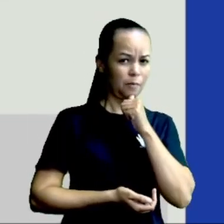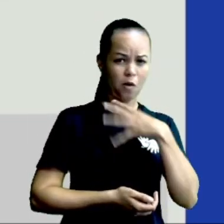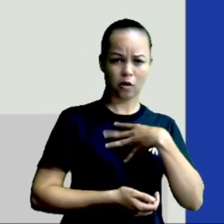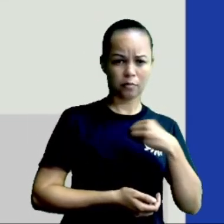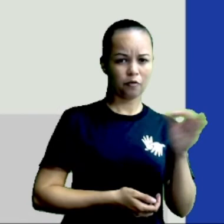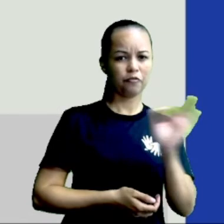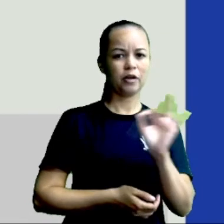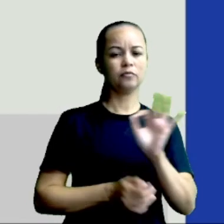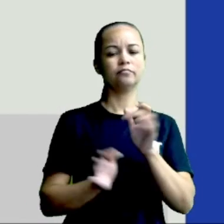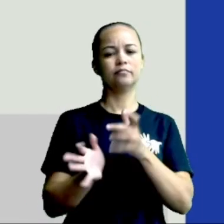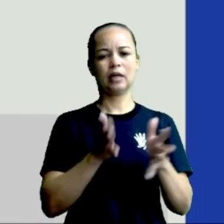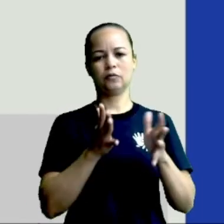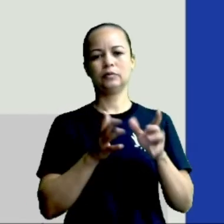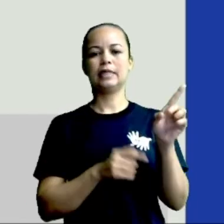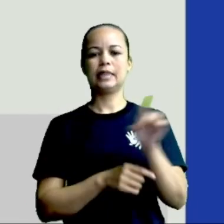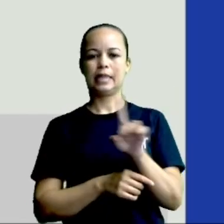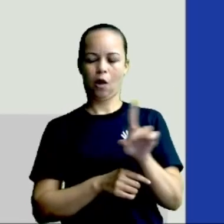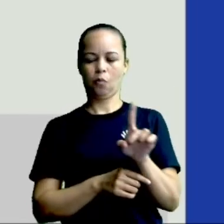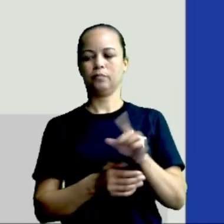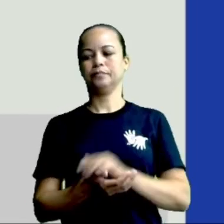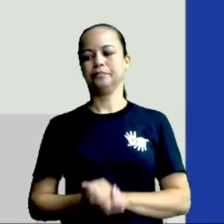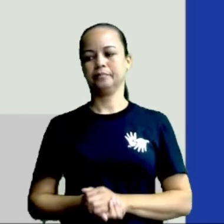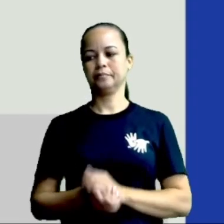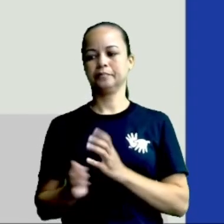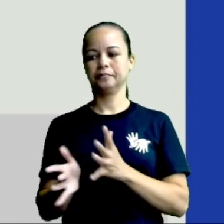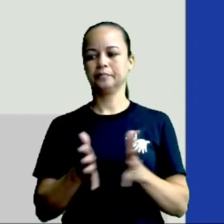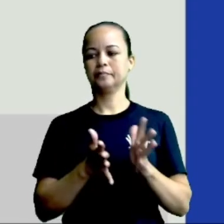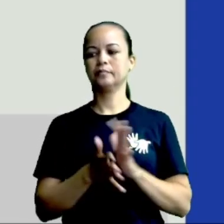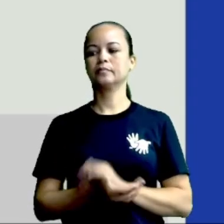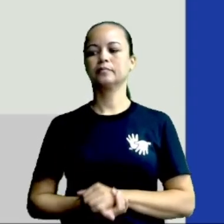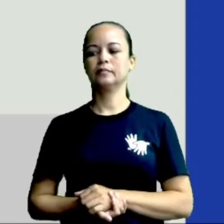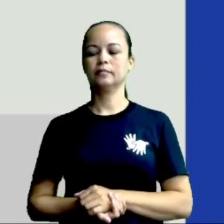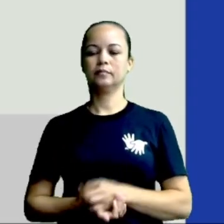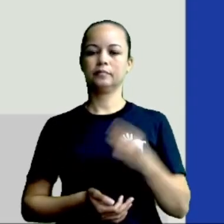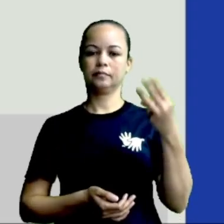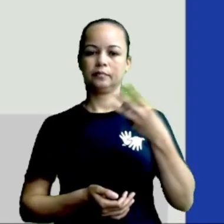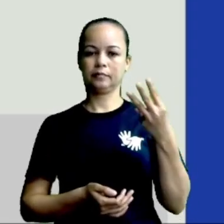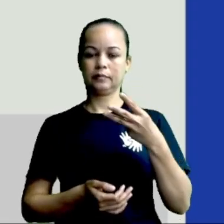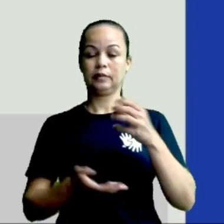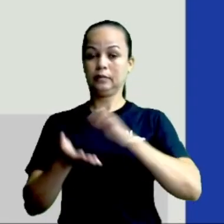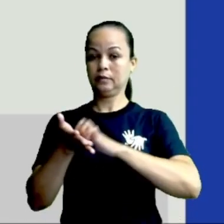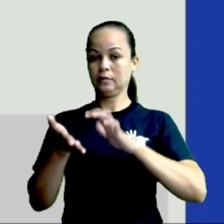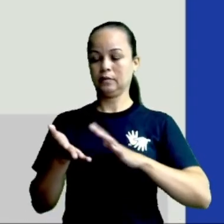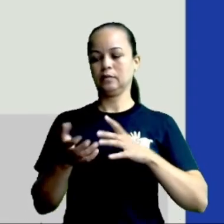de negação. Muito bem, pessoal, vamos continuar. No terceiro